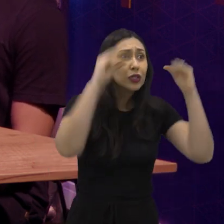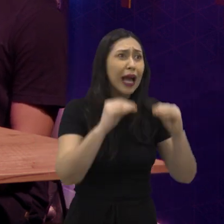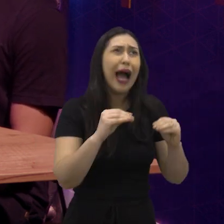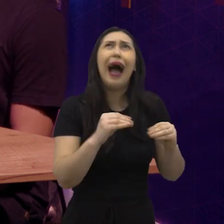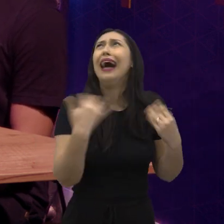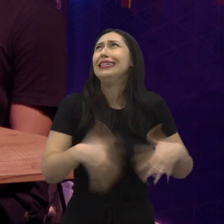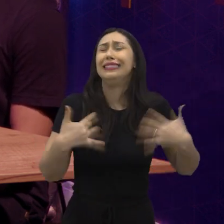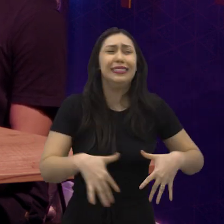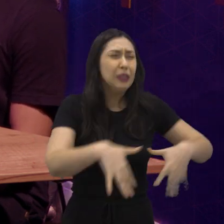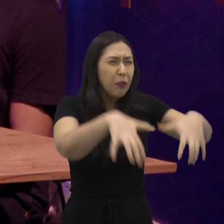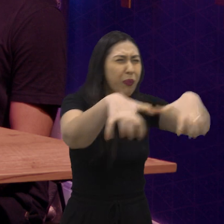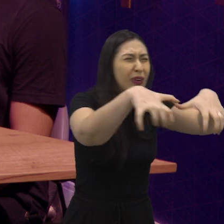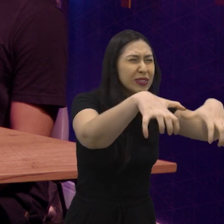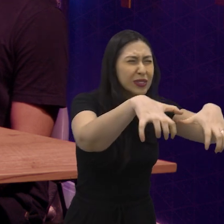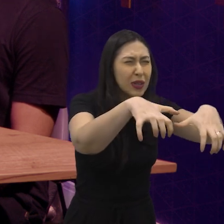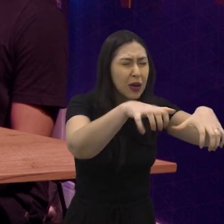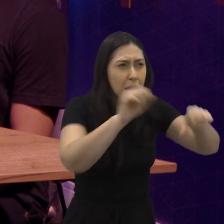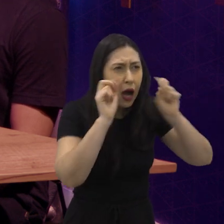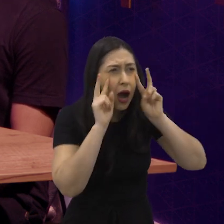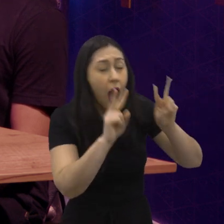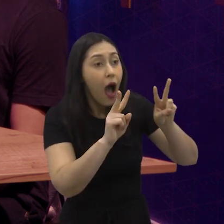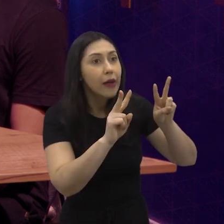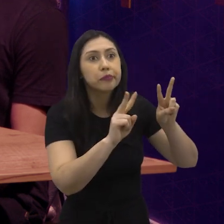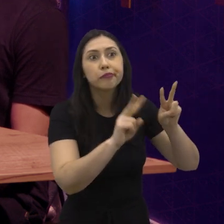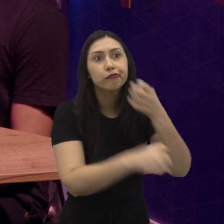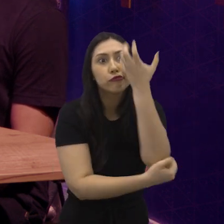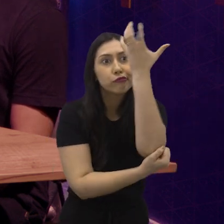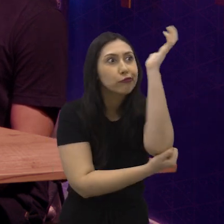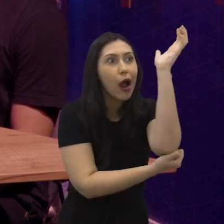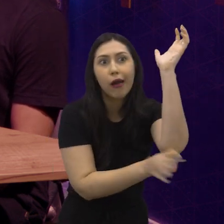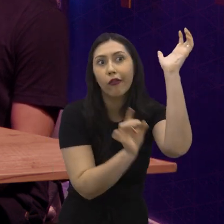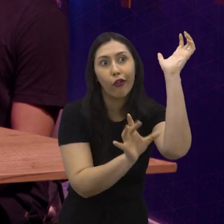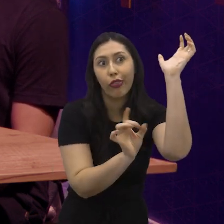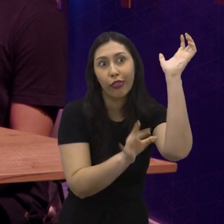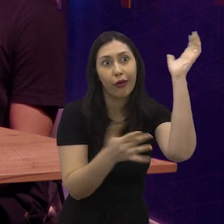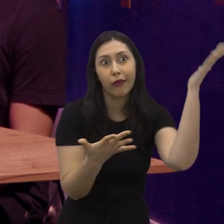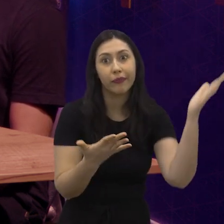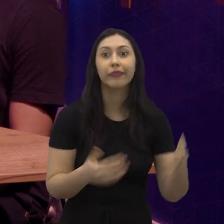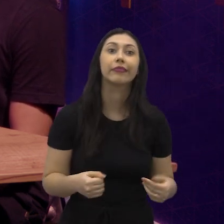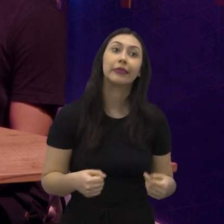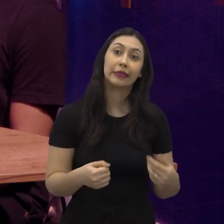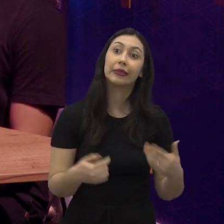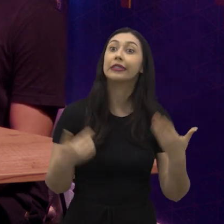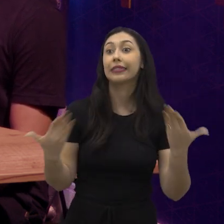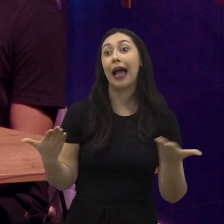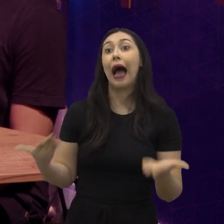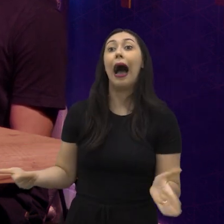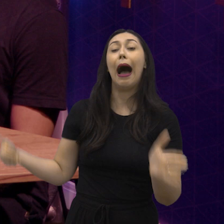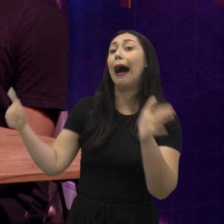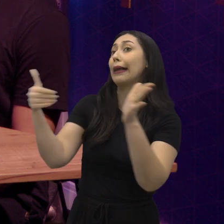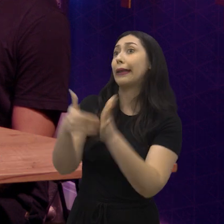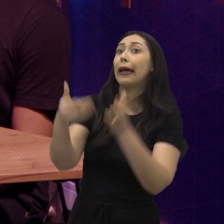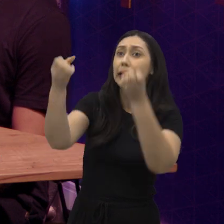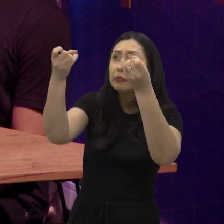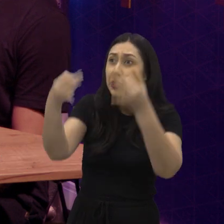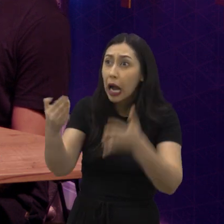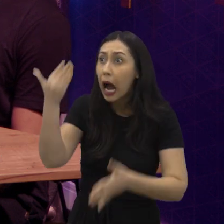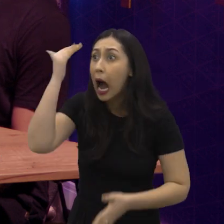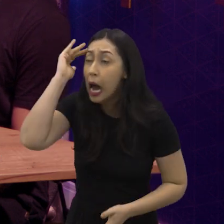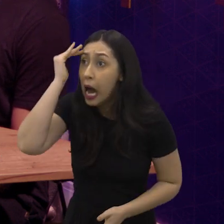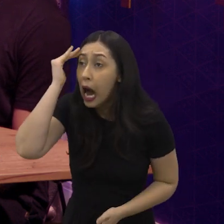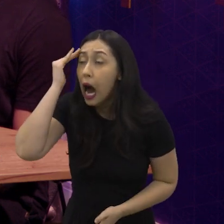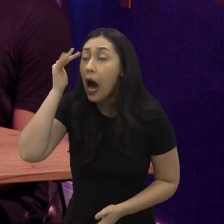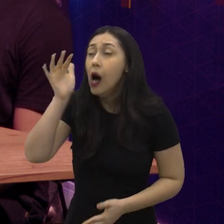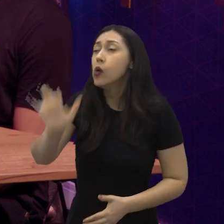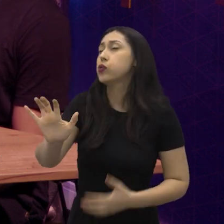um monstro, aí vai ver, era só uma árvore. Mas até explicar aquilo, né, já tinha... Como diz, até explicar que o focinho